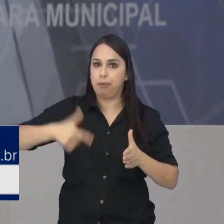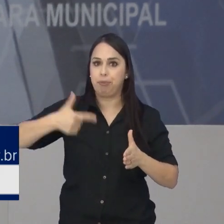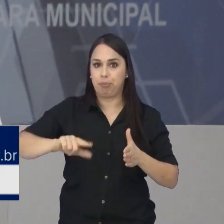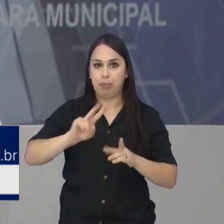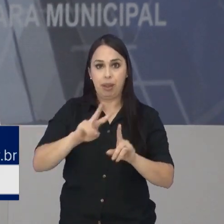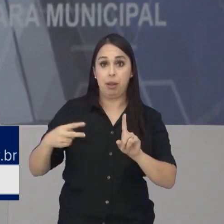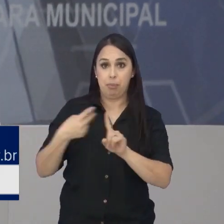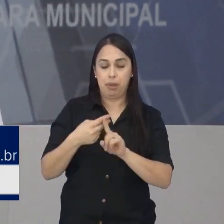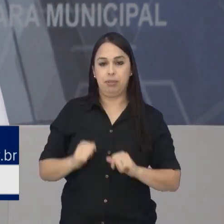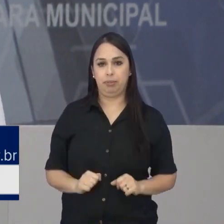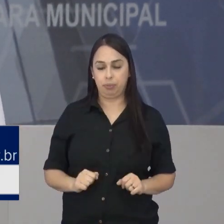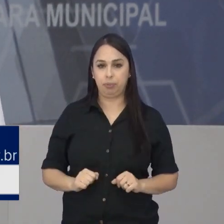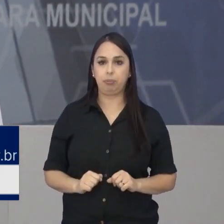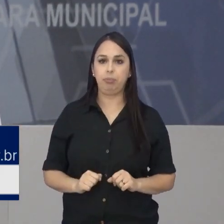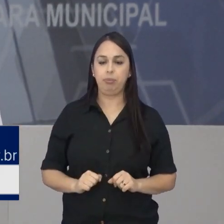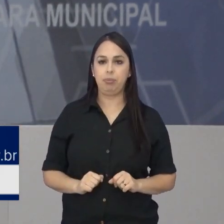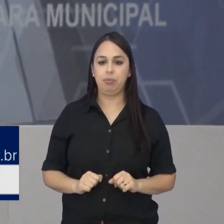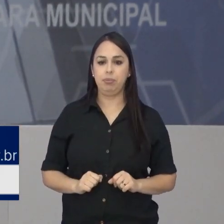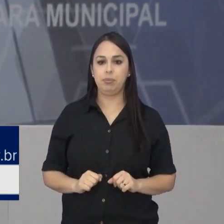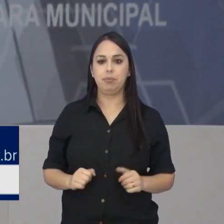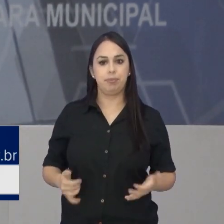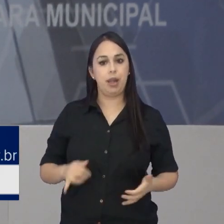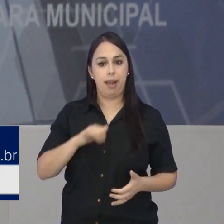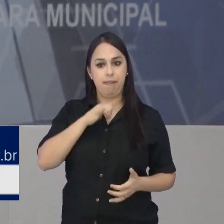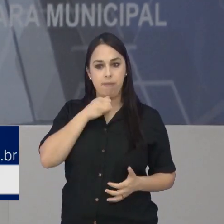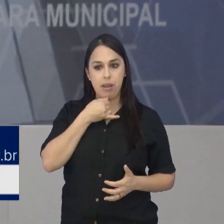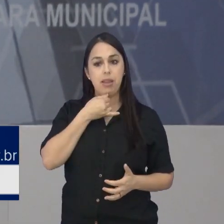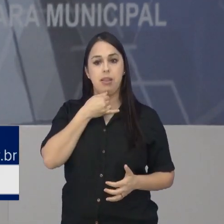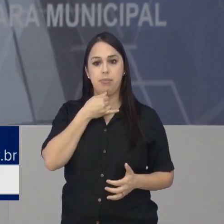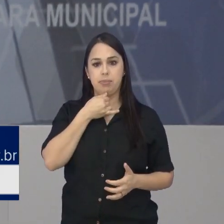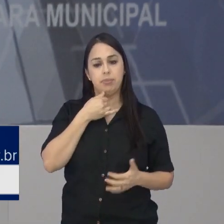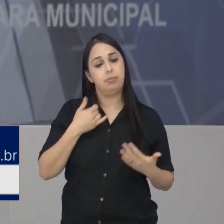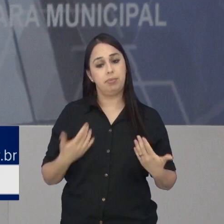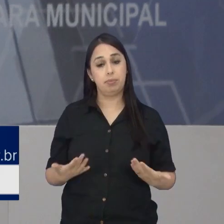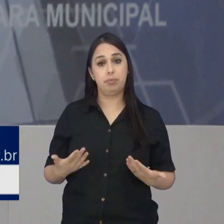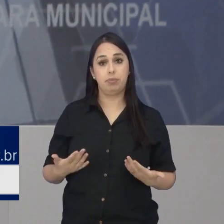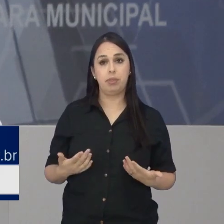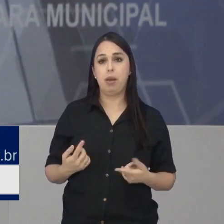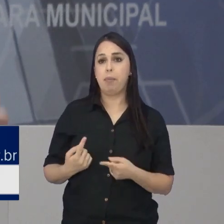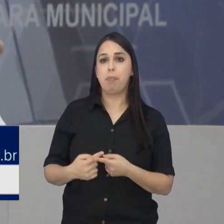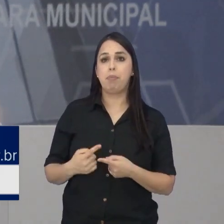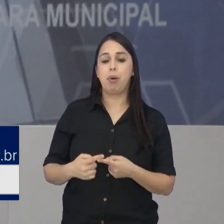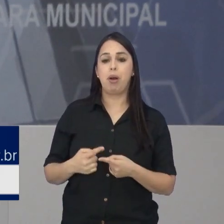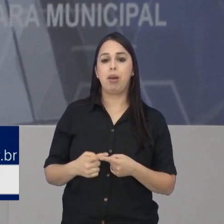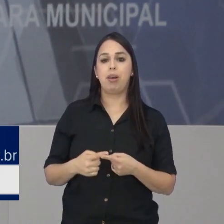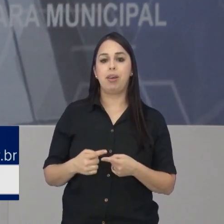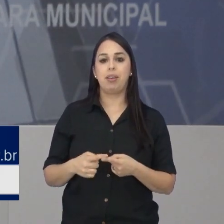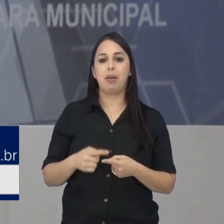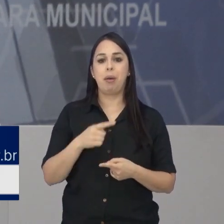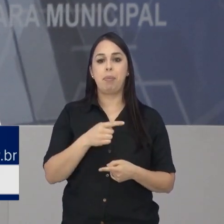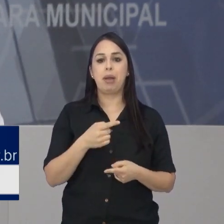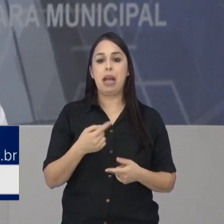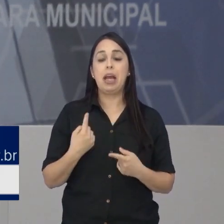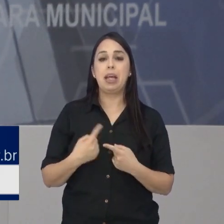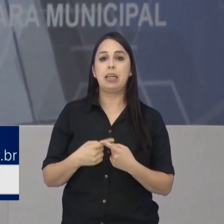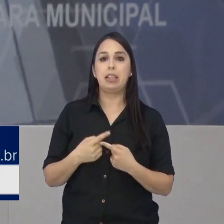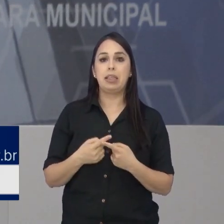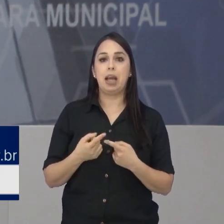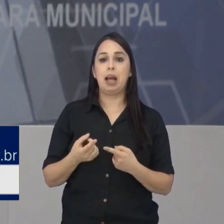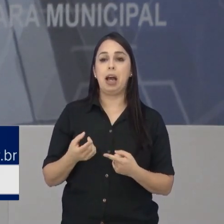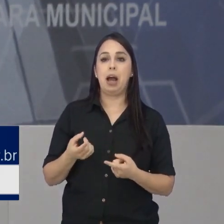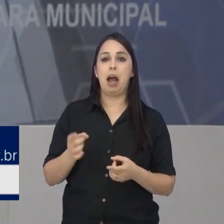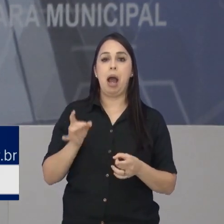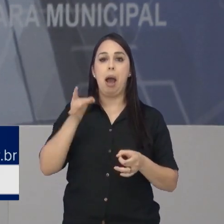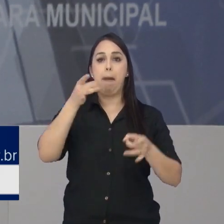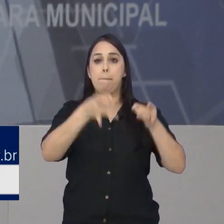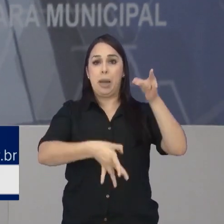projeto que enviaram para a sessão. Infelizmente, é isso, porque estão virando as costas para o pessoal da